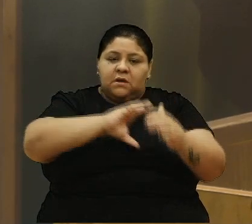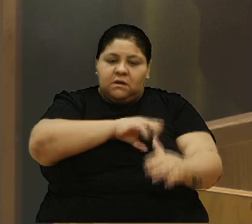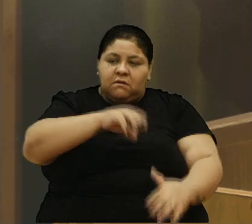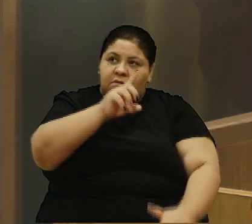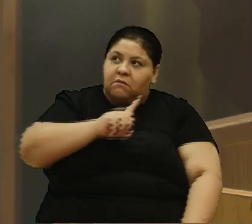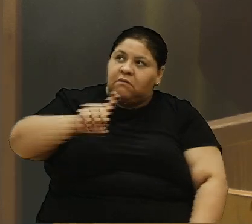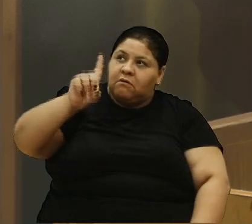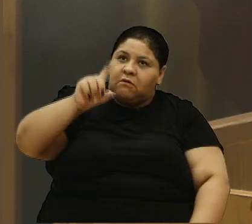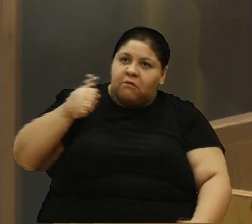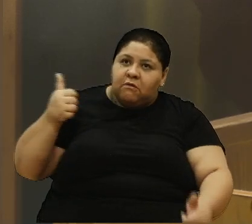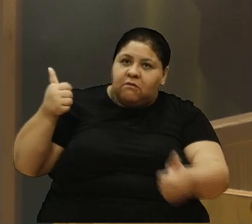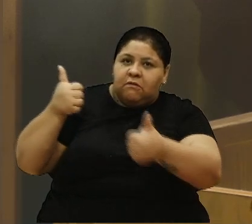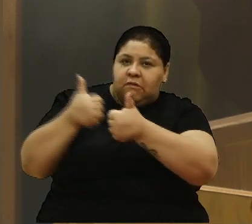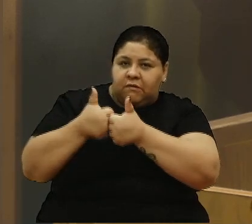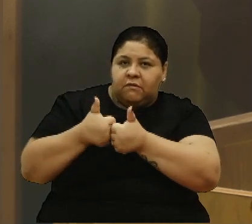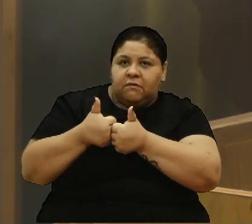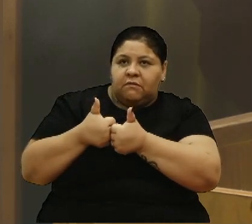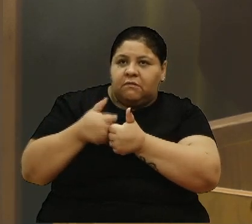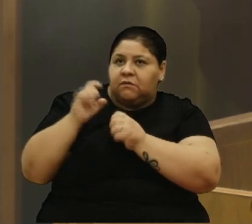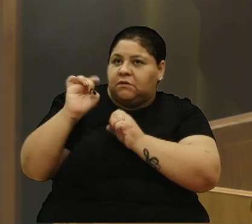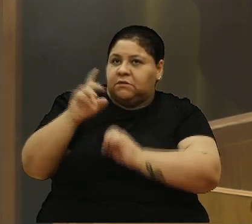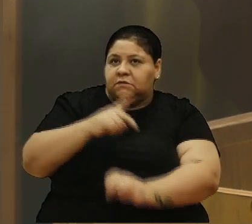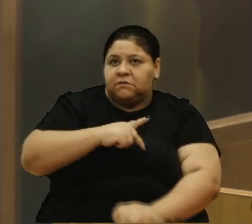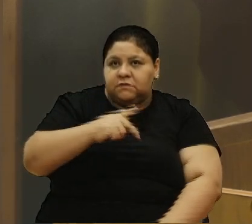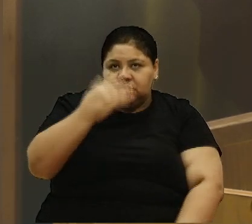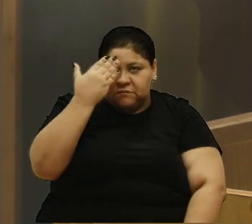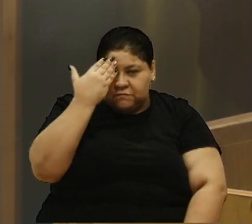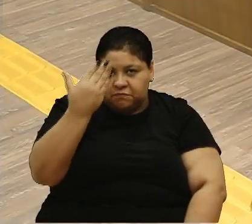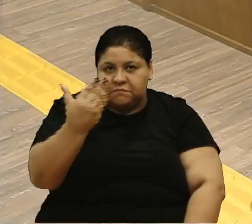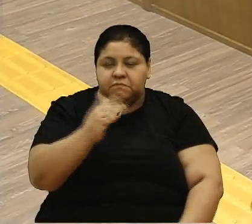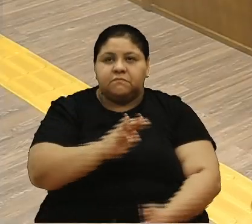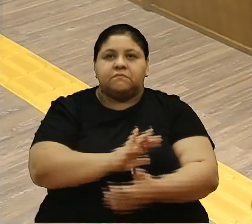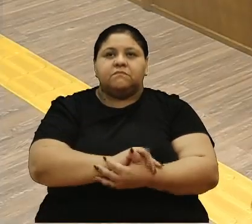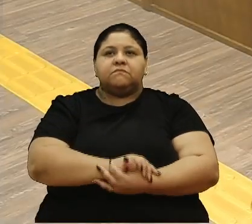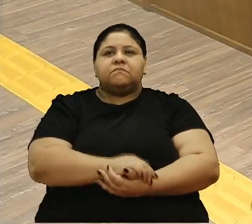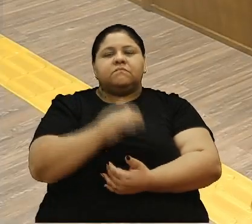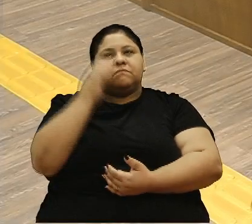e ao próximo. Seria isso, senhor presidente. Muito obrigado. Muito obrigado, vereador Pedro. Com a palavra...